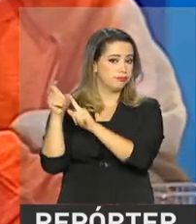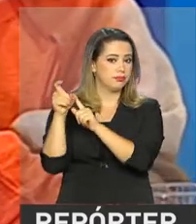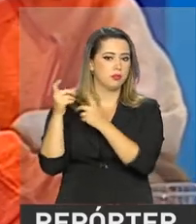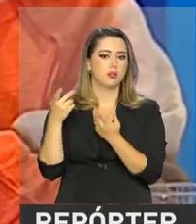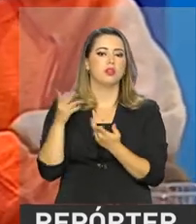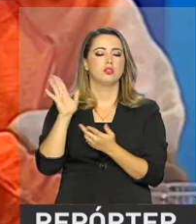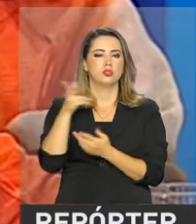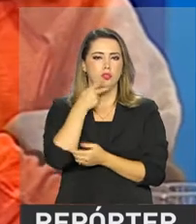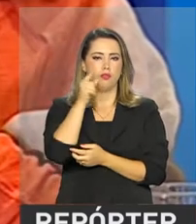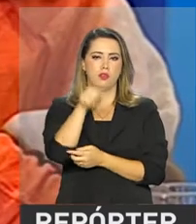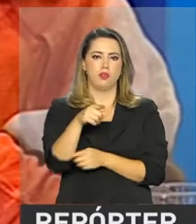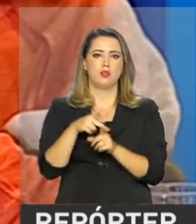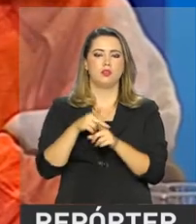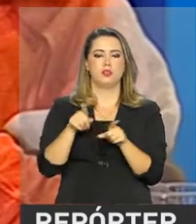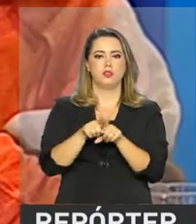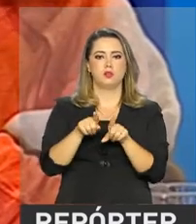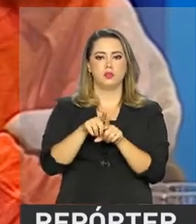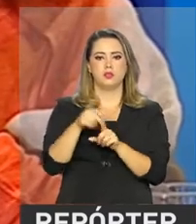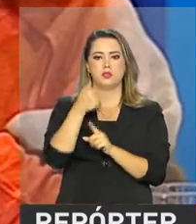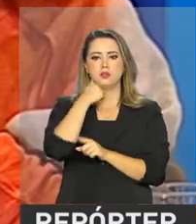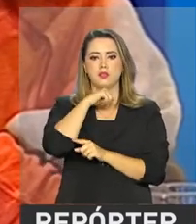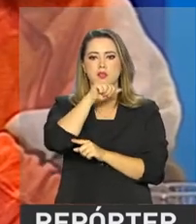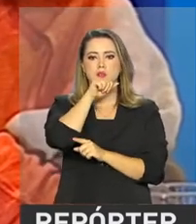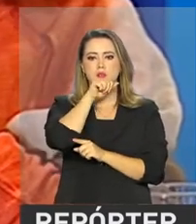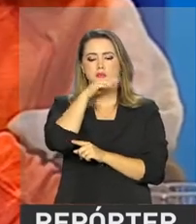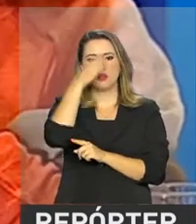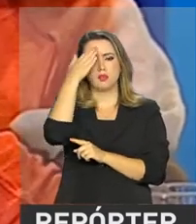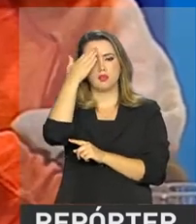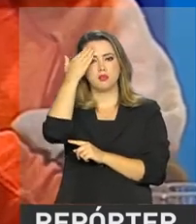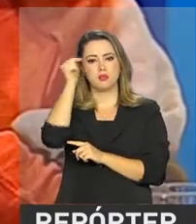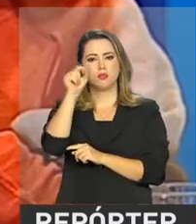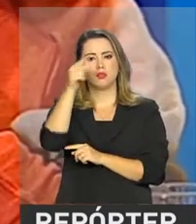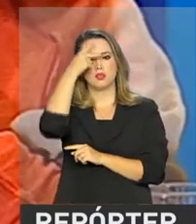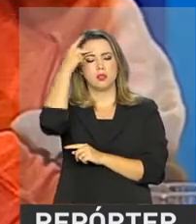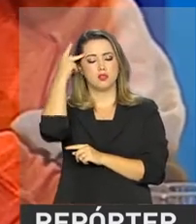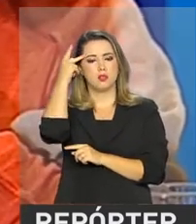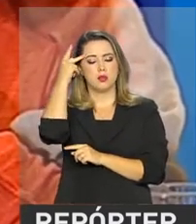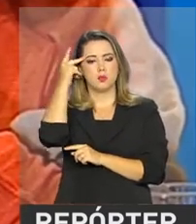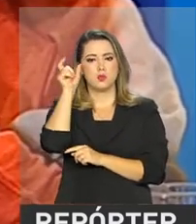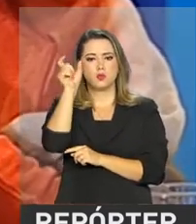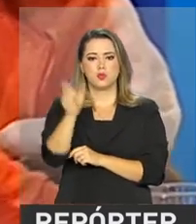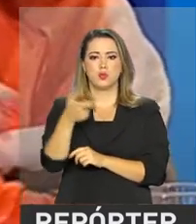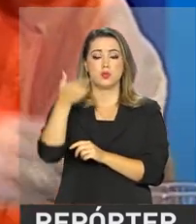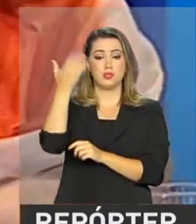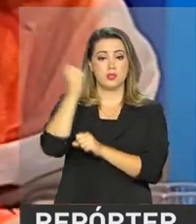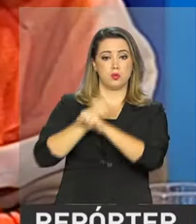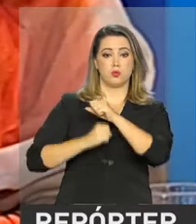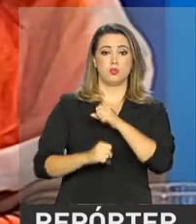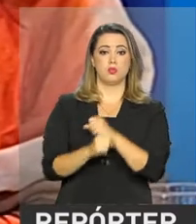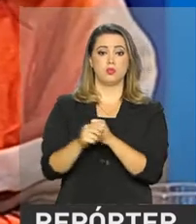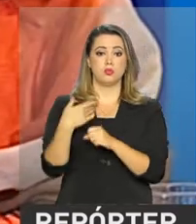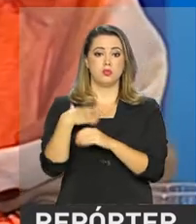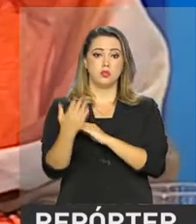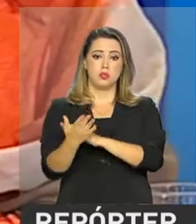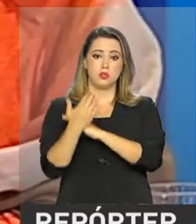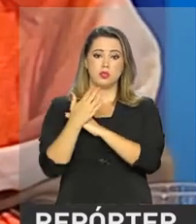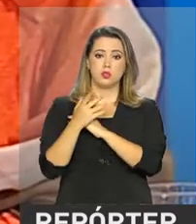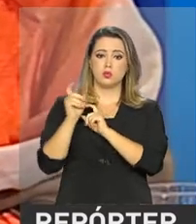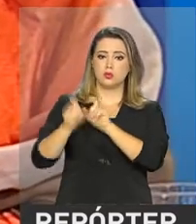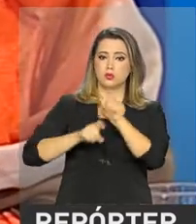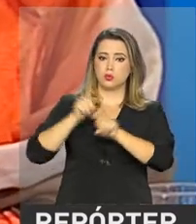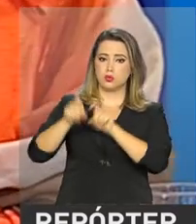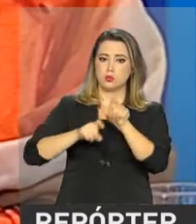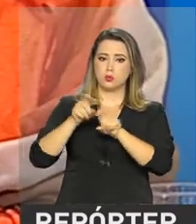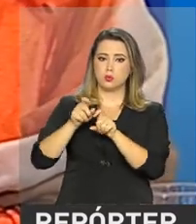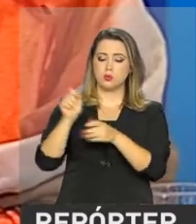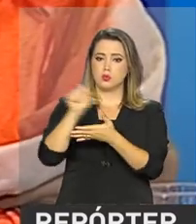que a mãe achava que por ele ter conseguido no ano anterior o auxílio de um computador para